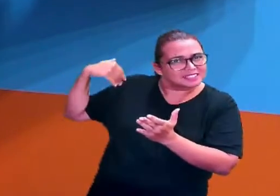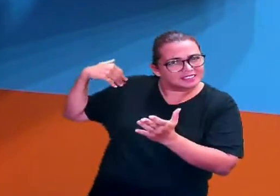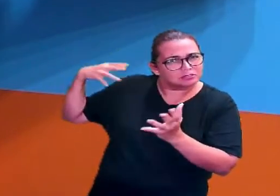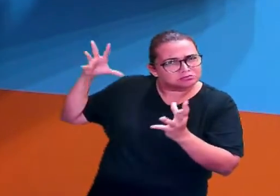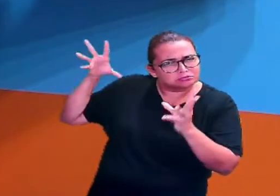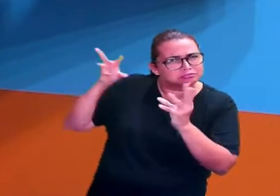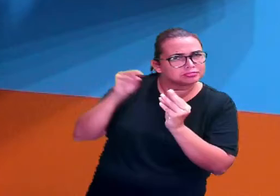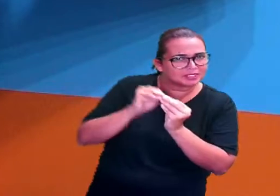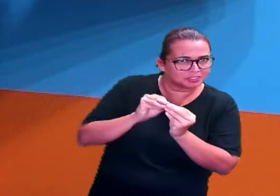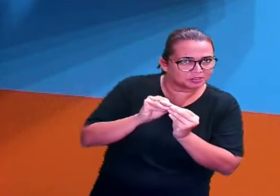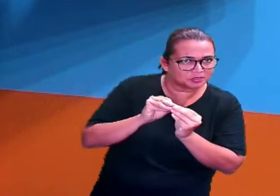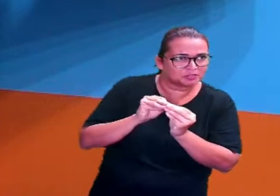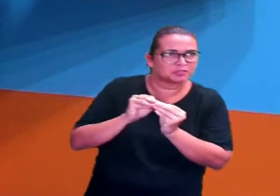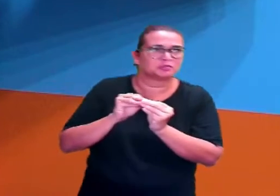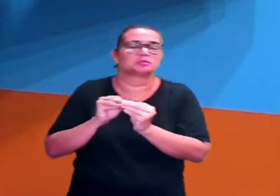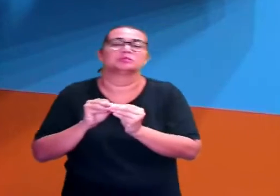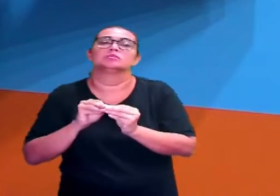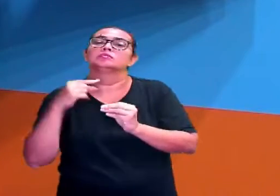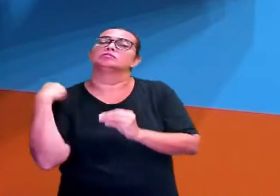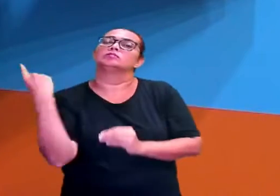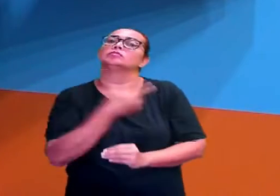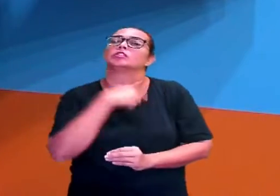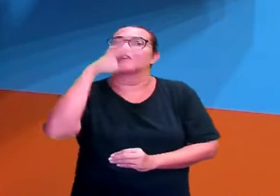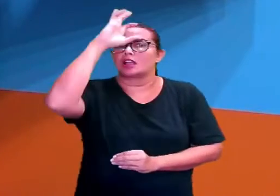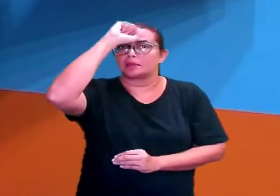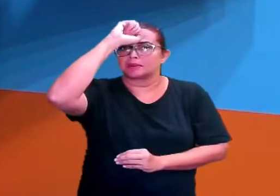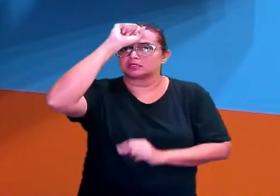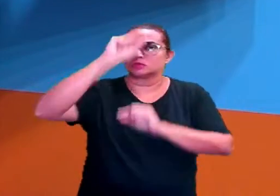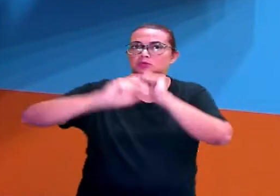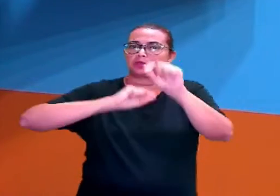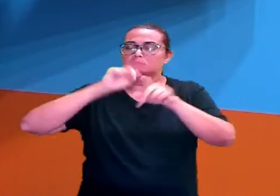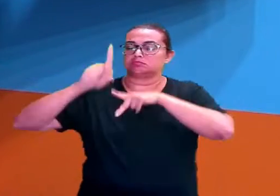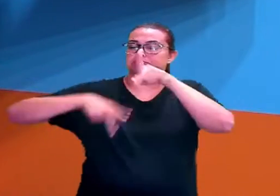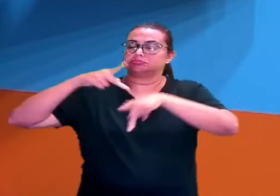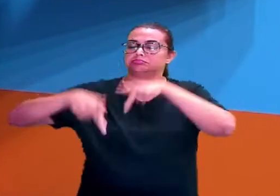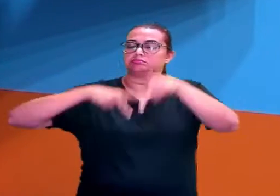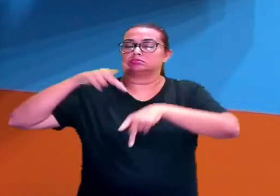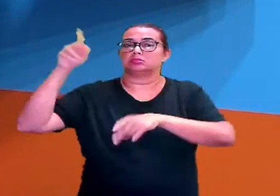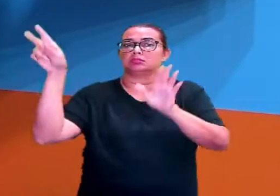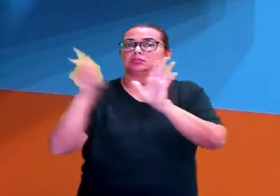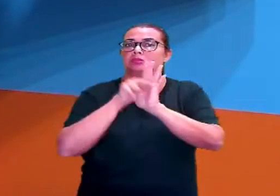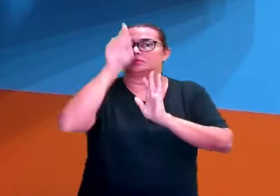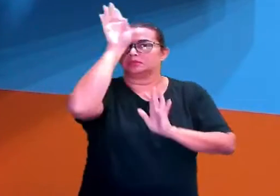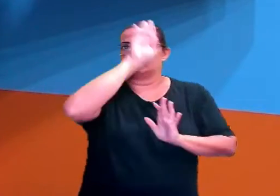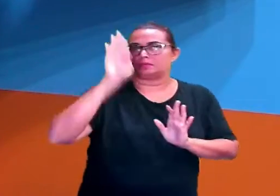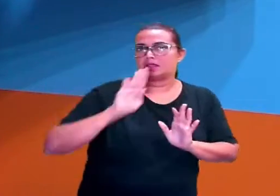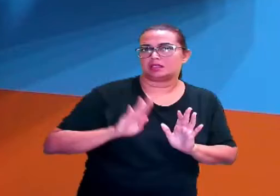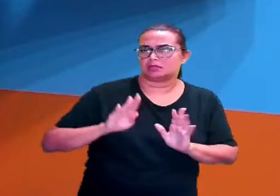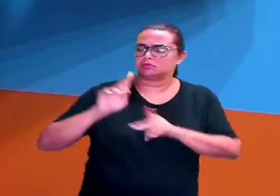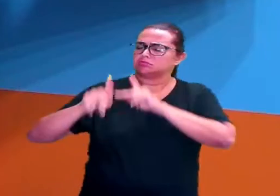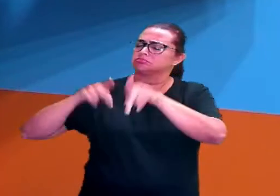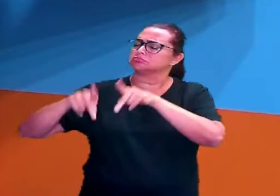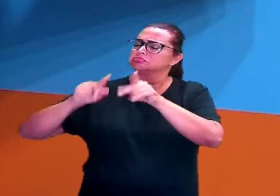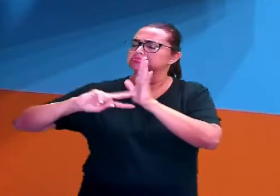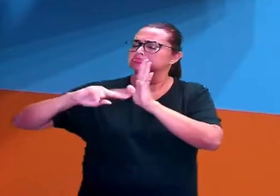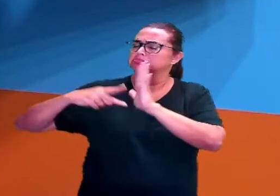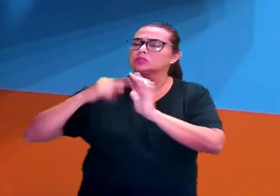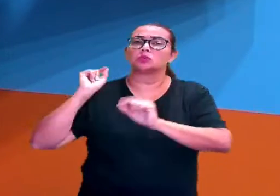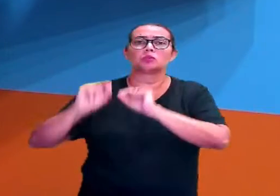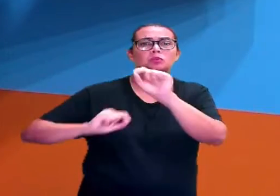Então, na aula passada nós aprendemos sobre a população brasileira. O que é população? A gente viu que o